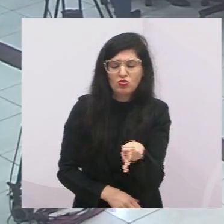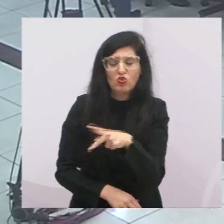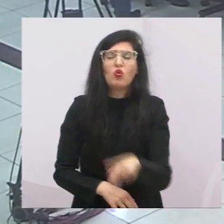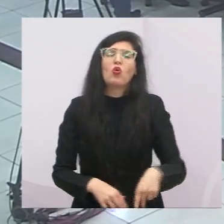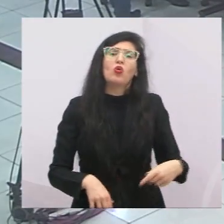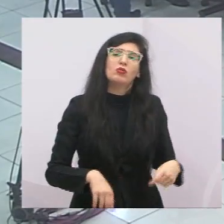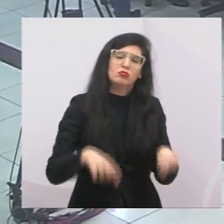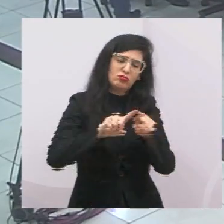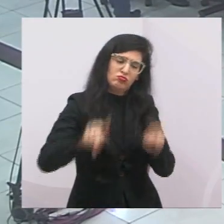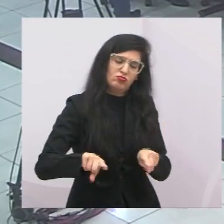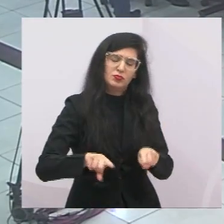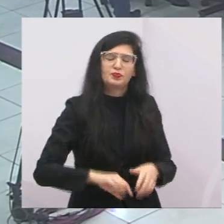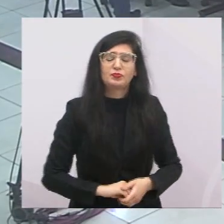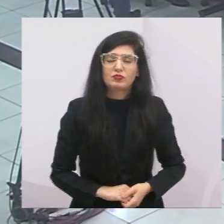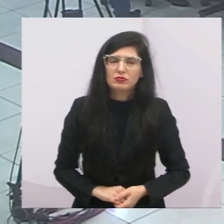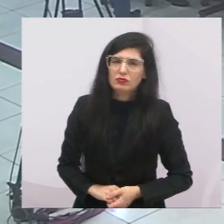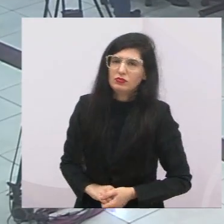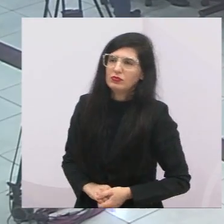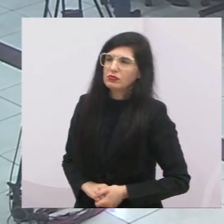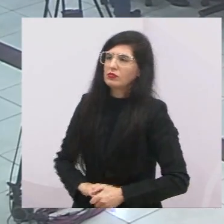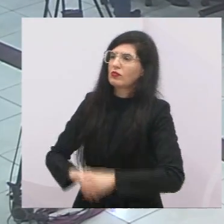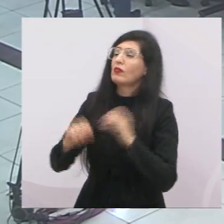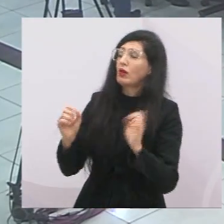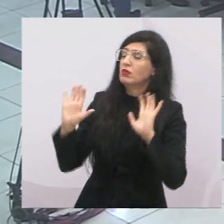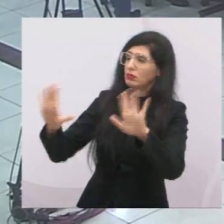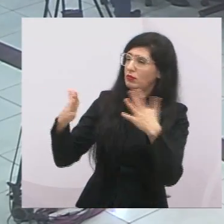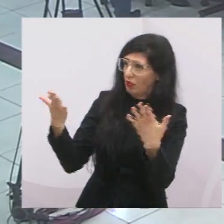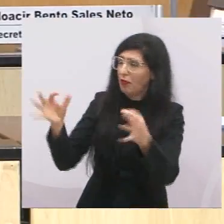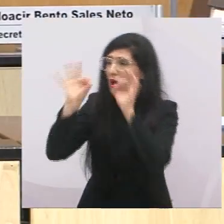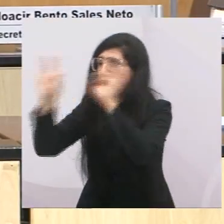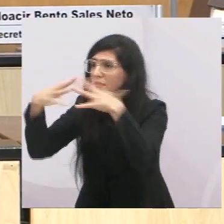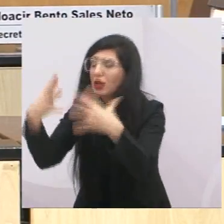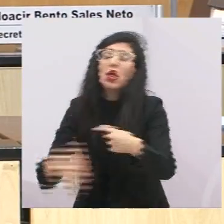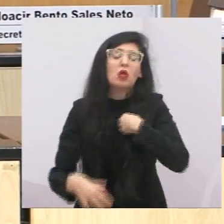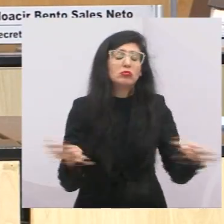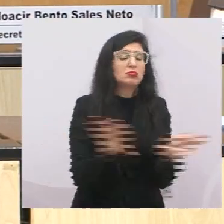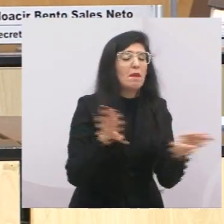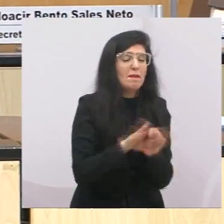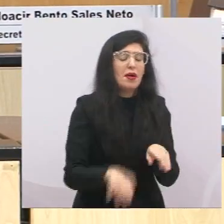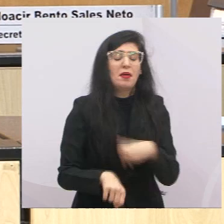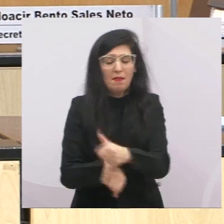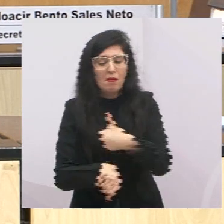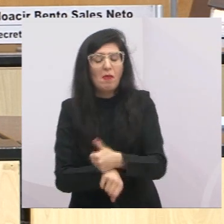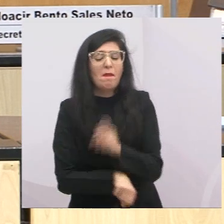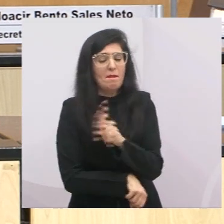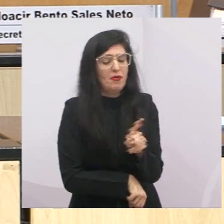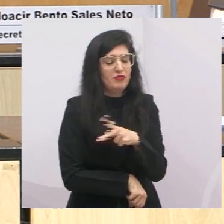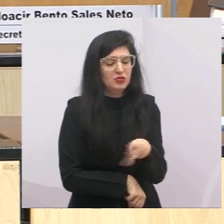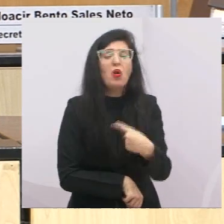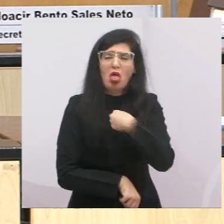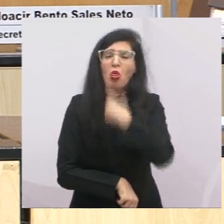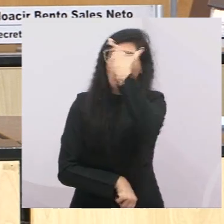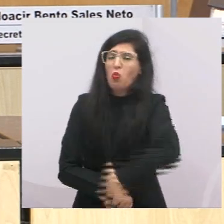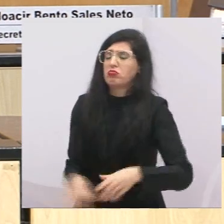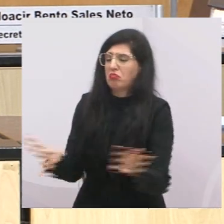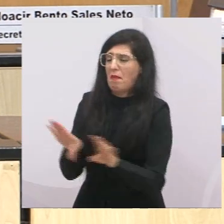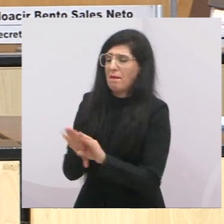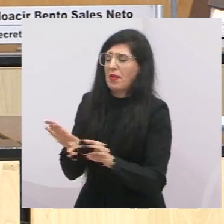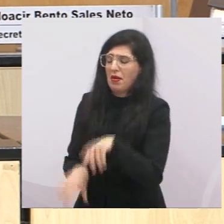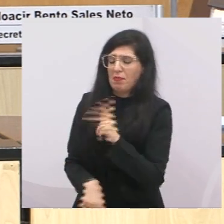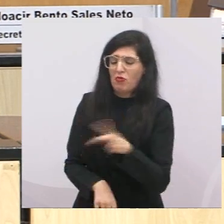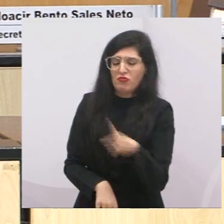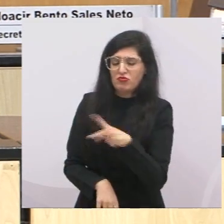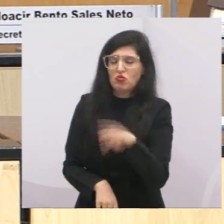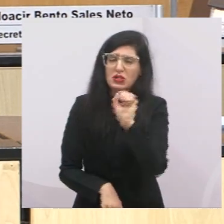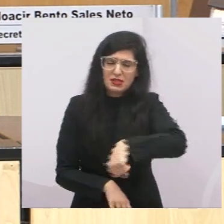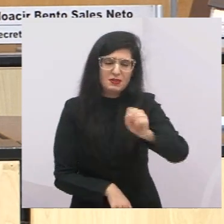Eu gostaria de fazer uma observação, vereador Lucimar, que eu também sou professora, há 30 anos do Estado, e eu